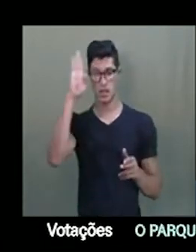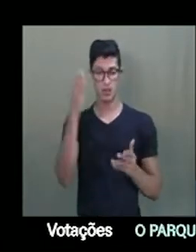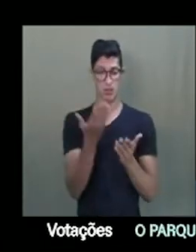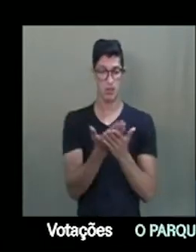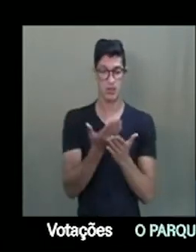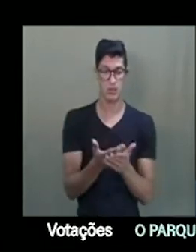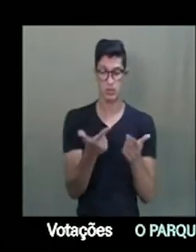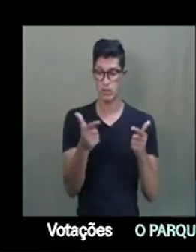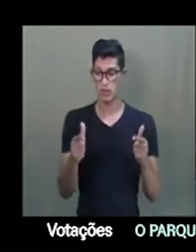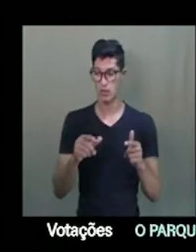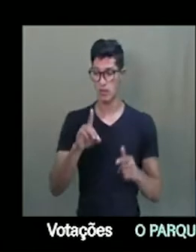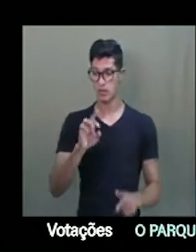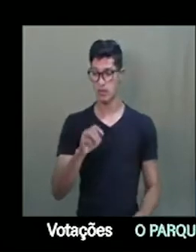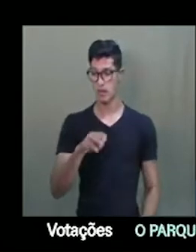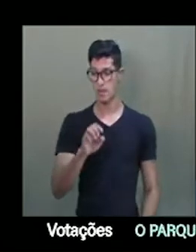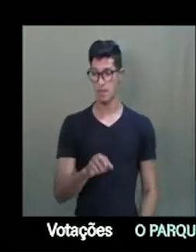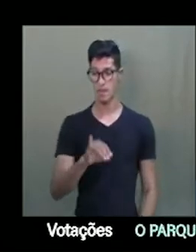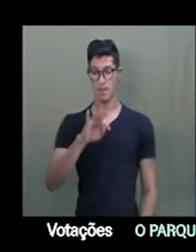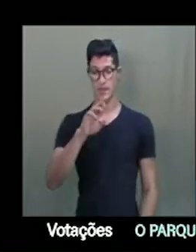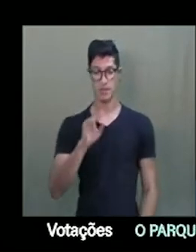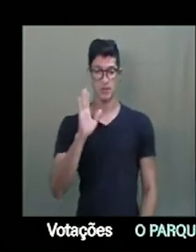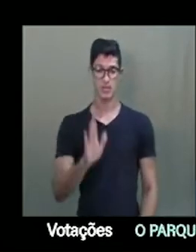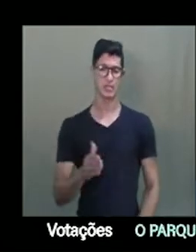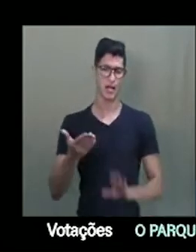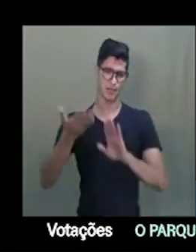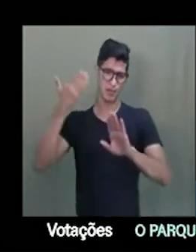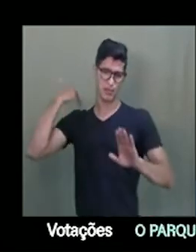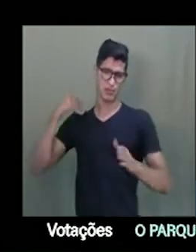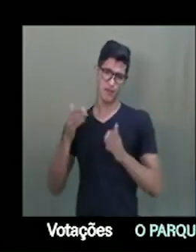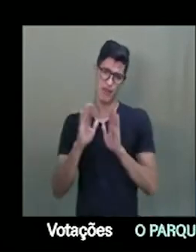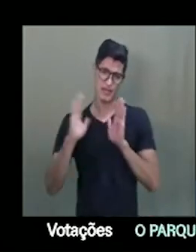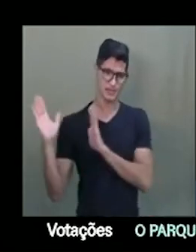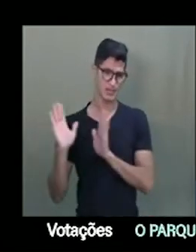sem nenhum demérito para isso, mas nós já passamos dessa fase.